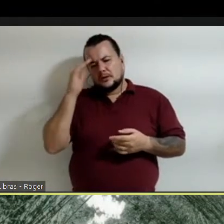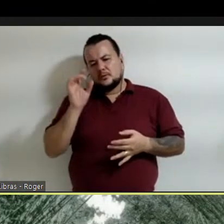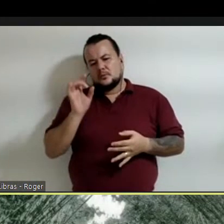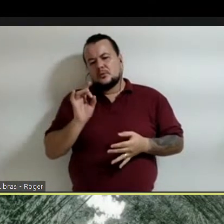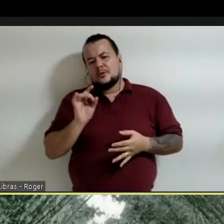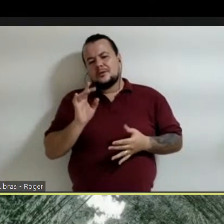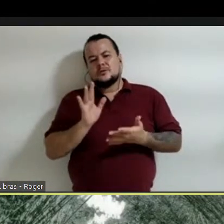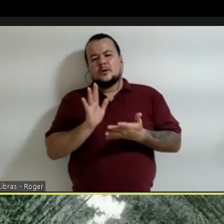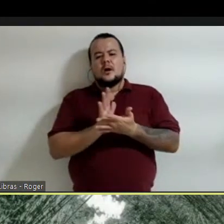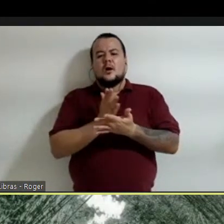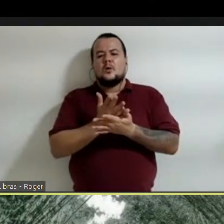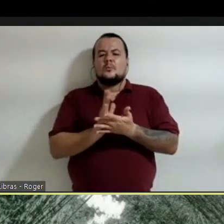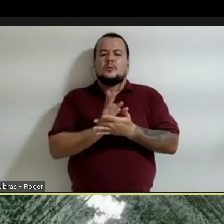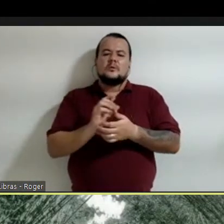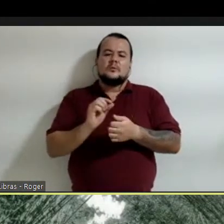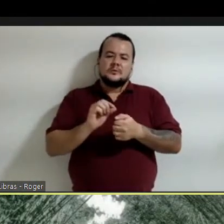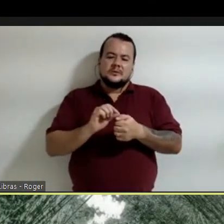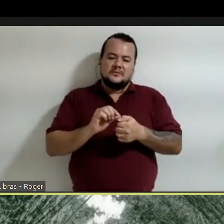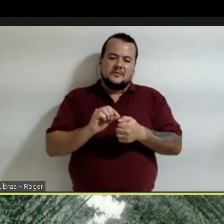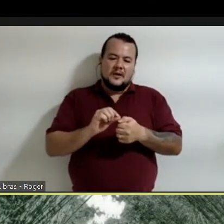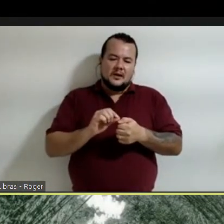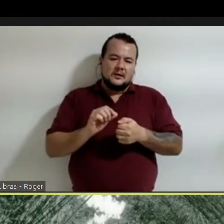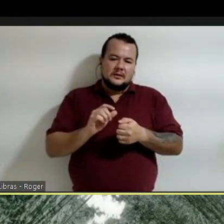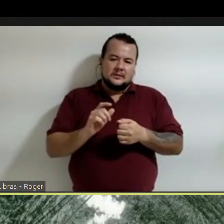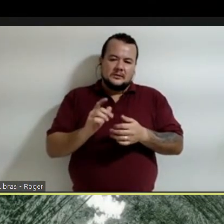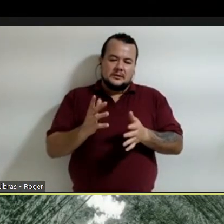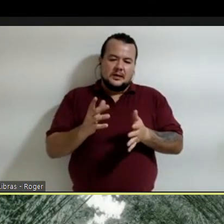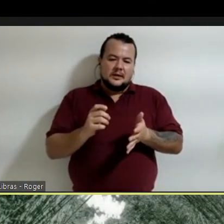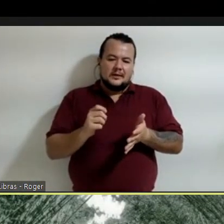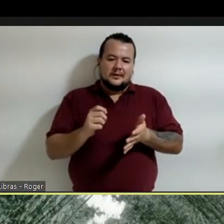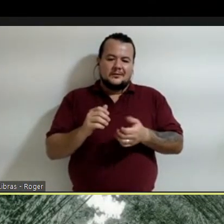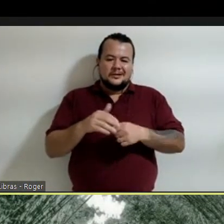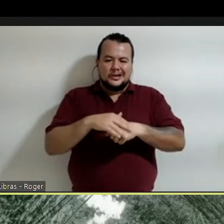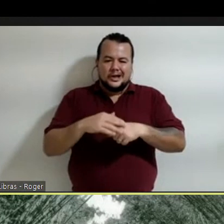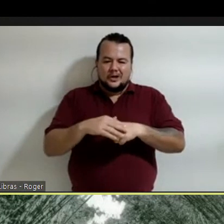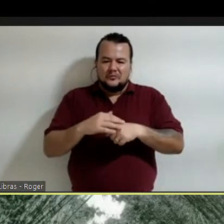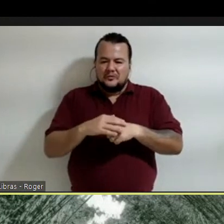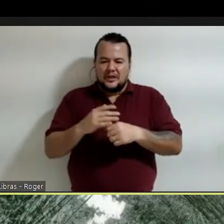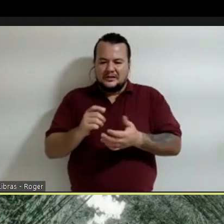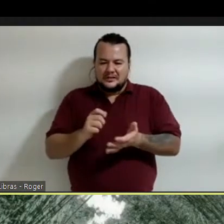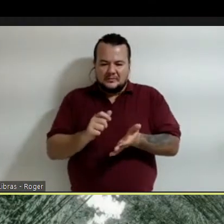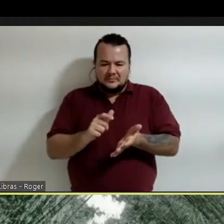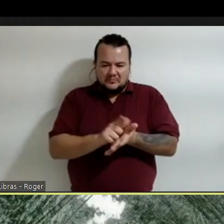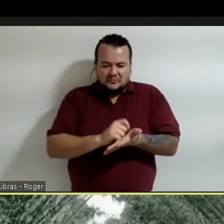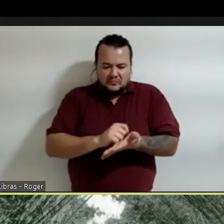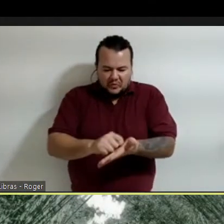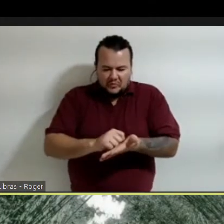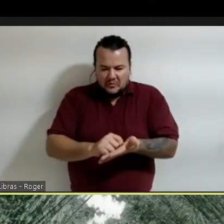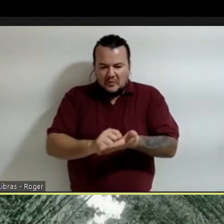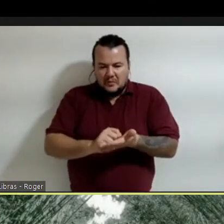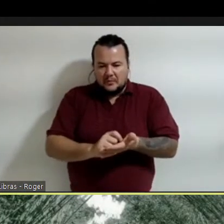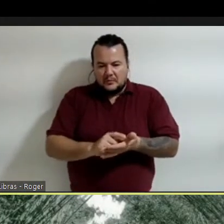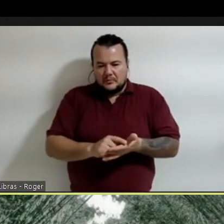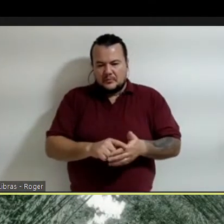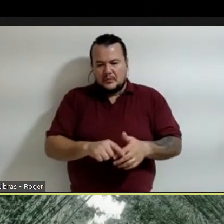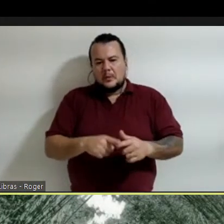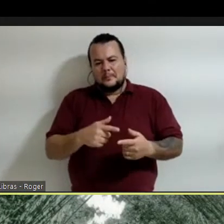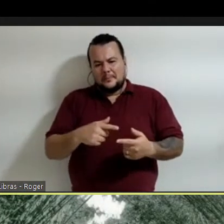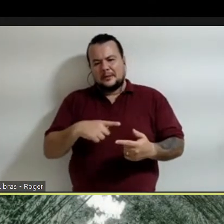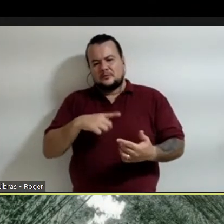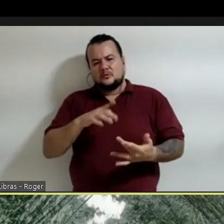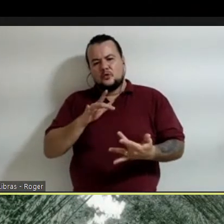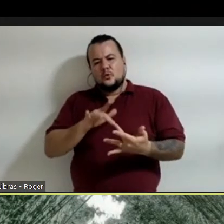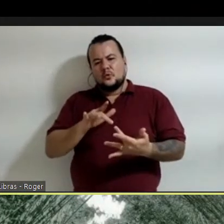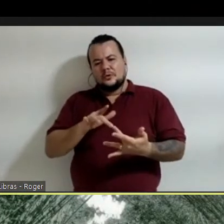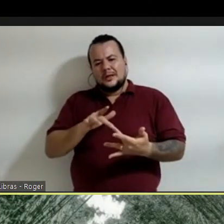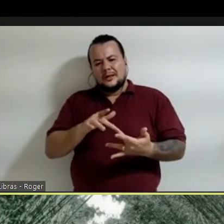faz na frieza dos papéis, mas dos contatos pessoais e interpessoais.